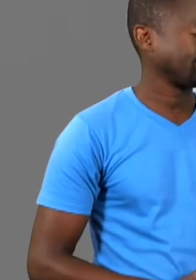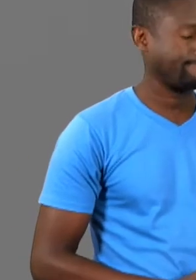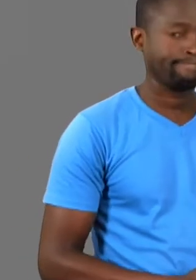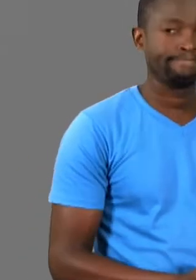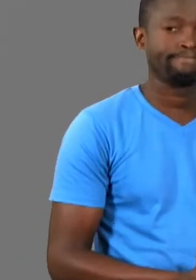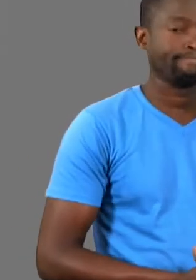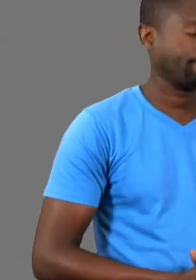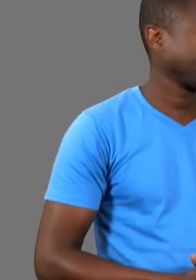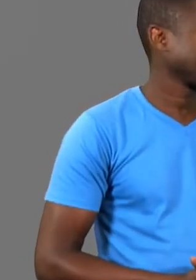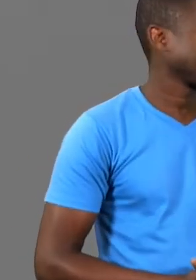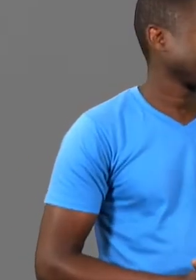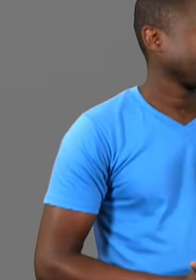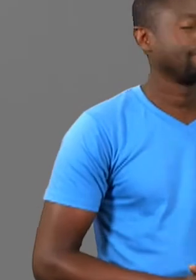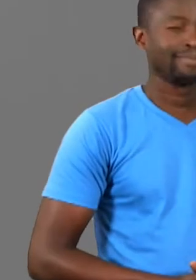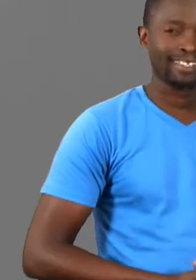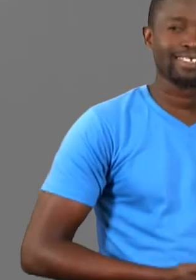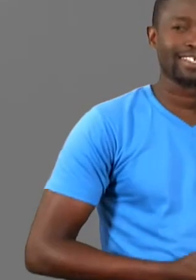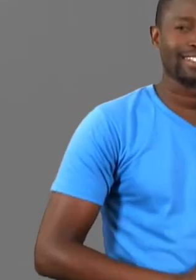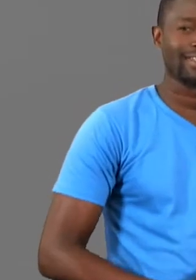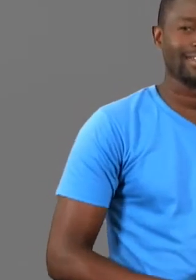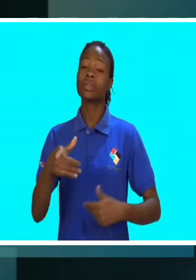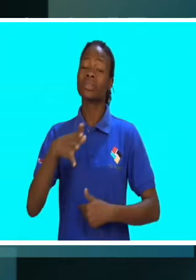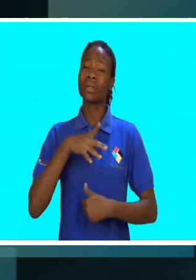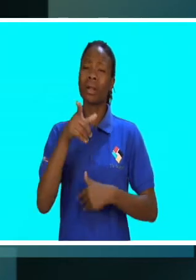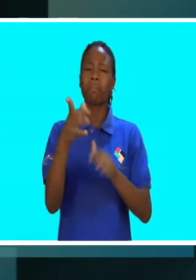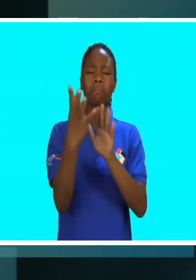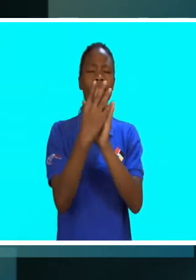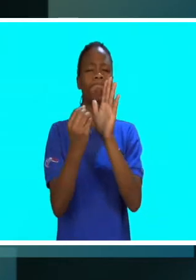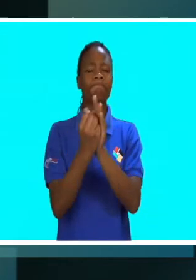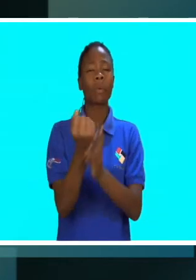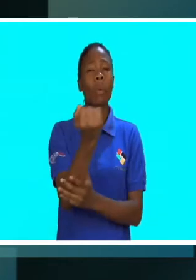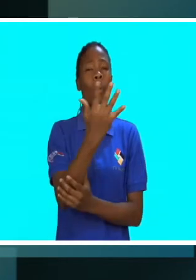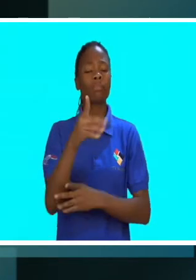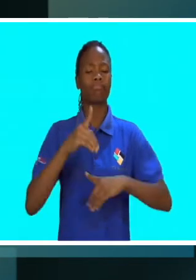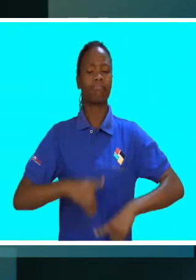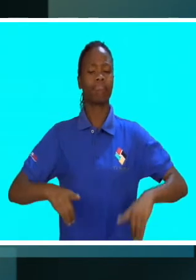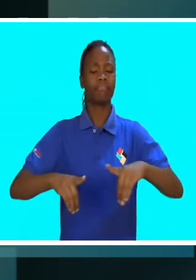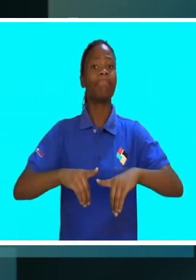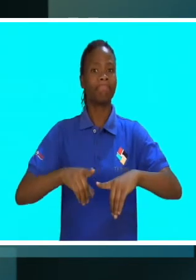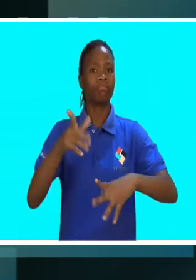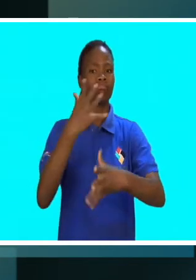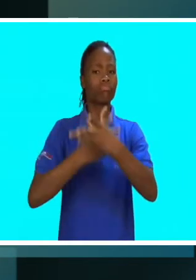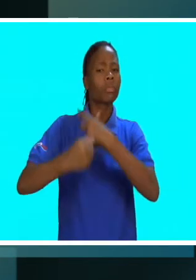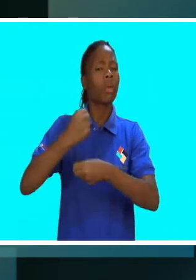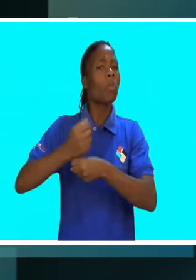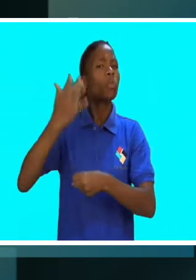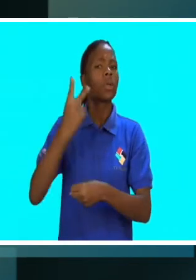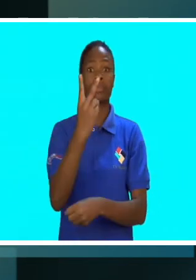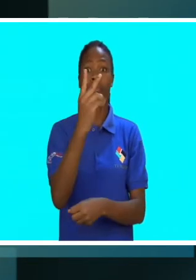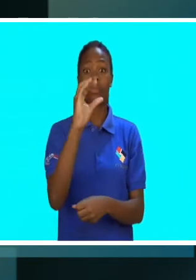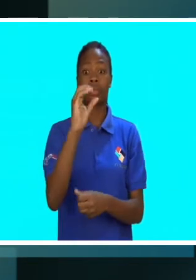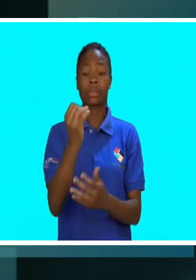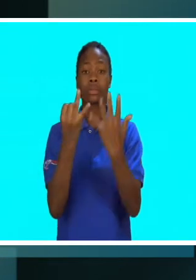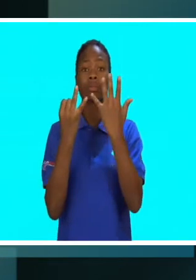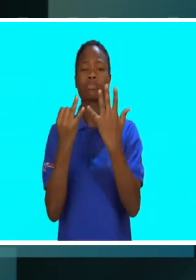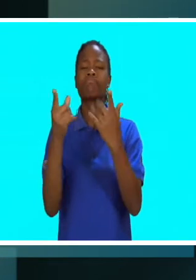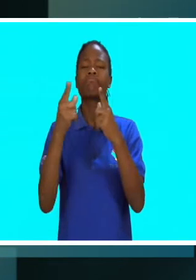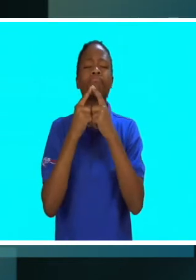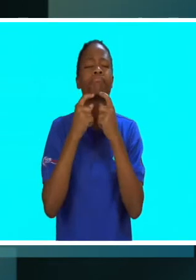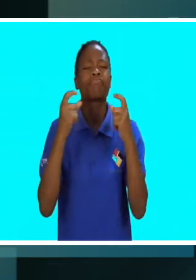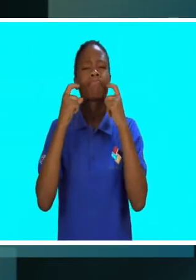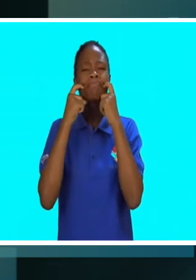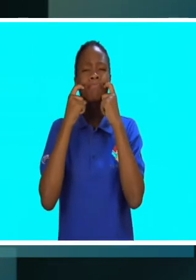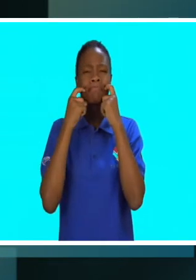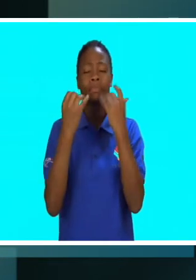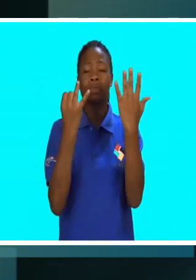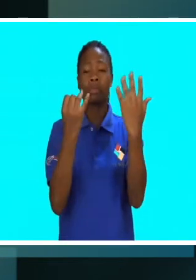Veja como ela se manifesta. De acordo com dados do Censo Populacional de 2007, estima-se que existem em